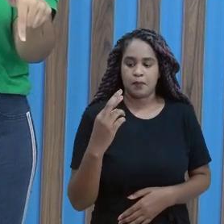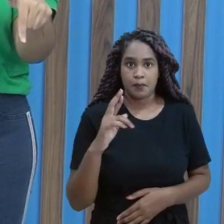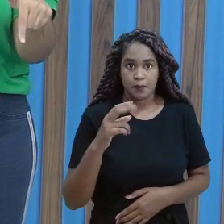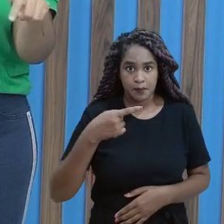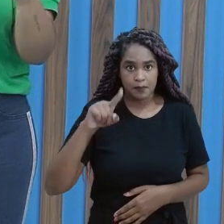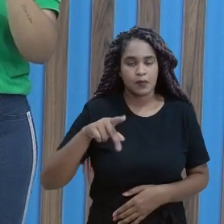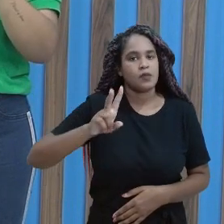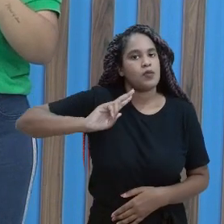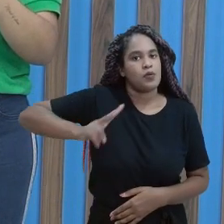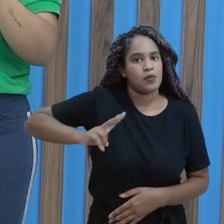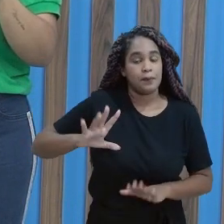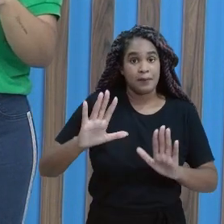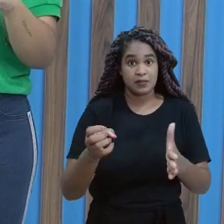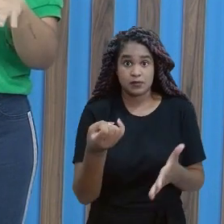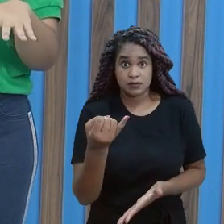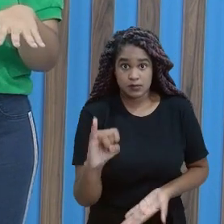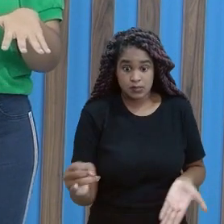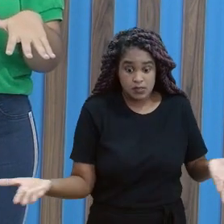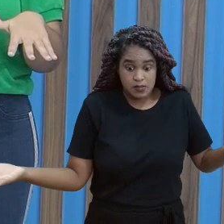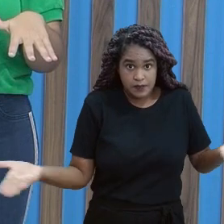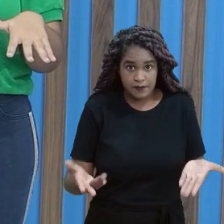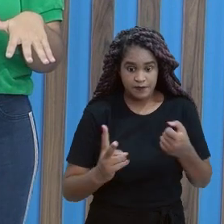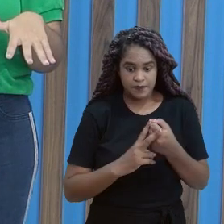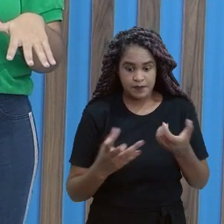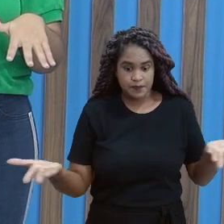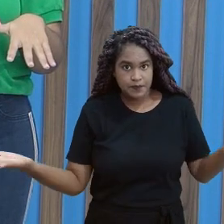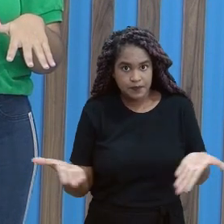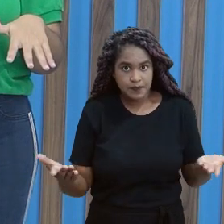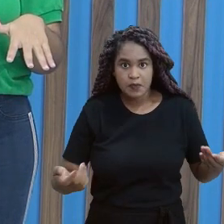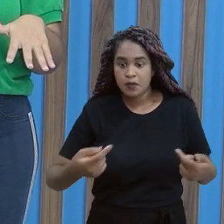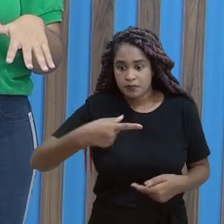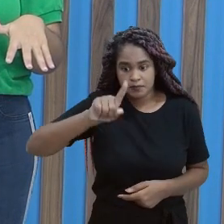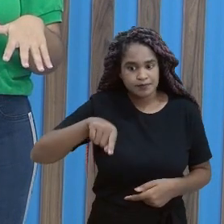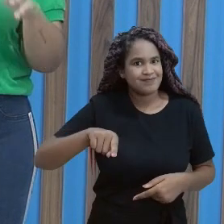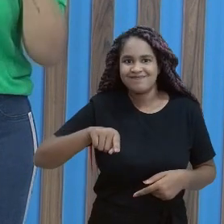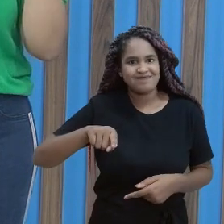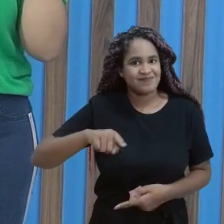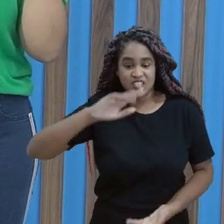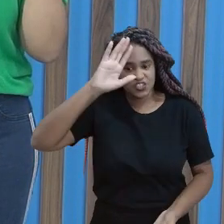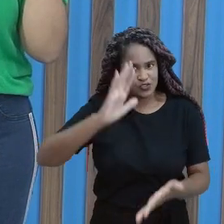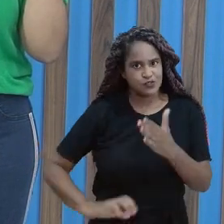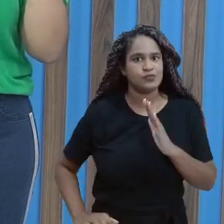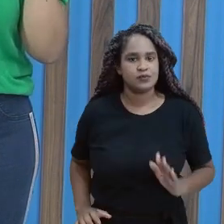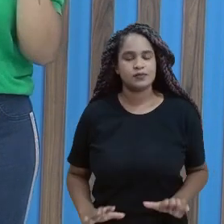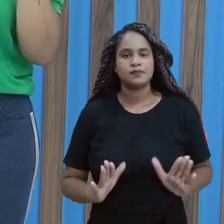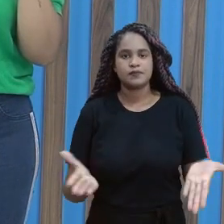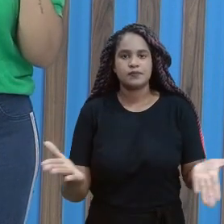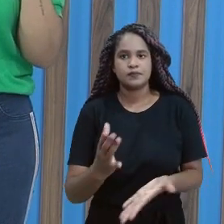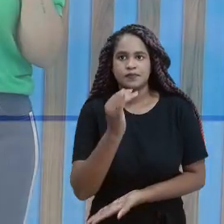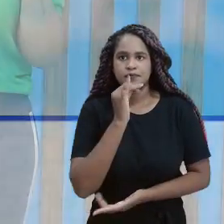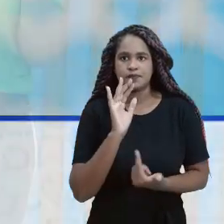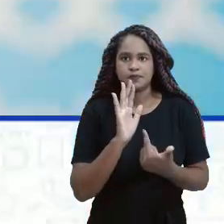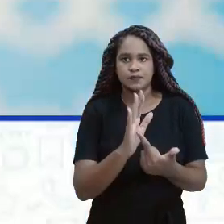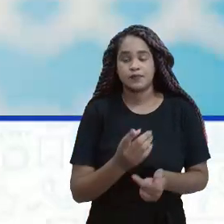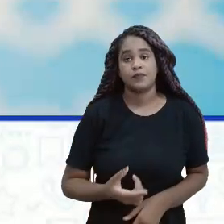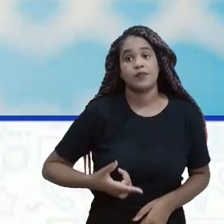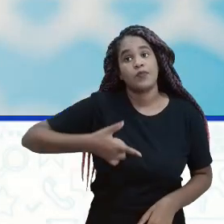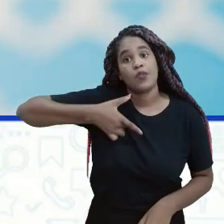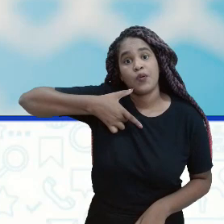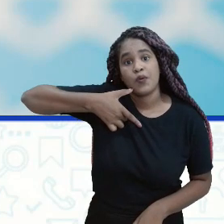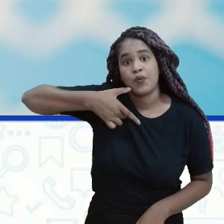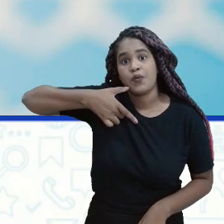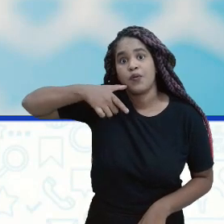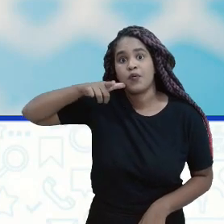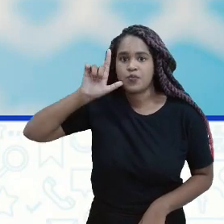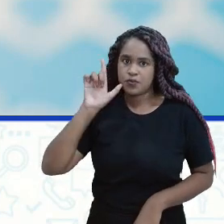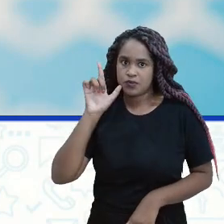no presente, eu não tenho acento ortográfico. Tá certo? Bora lá ver os exemplos, ó. Ontem